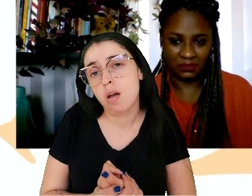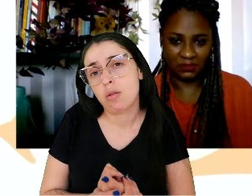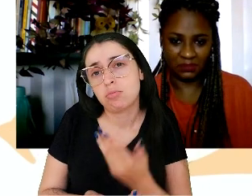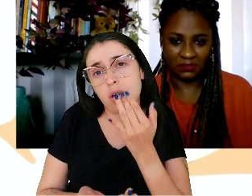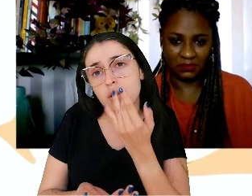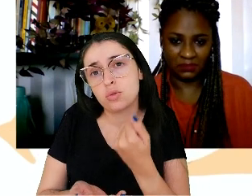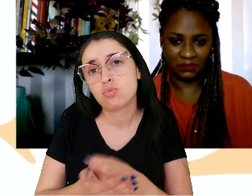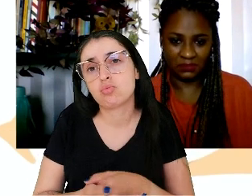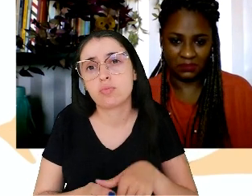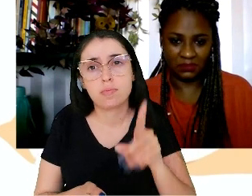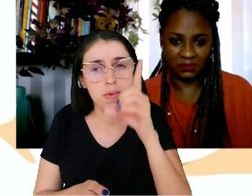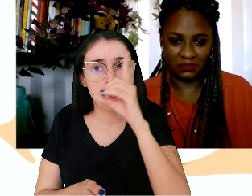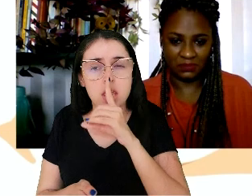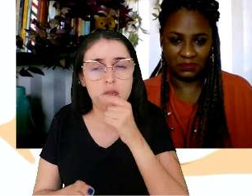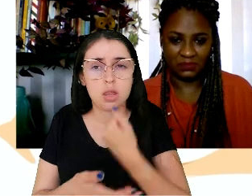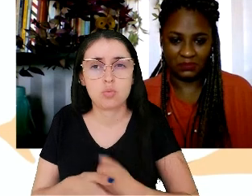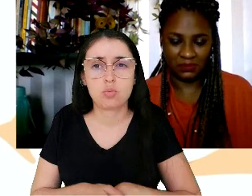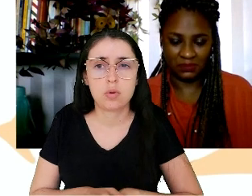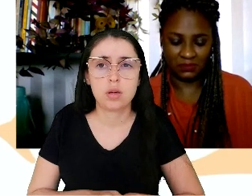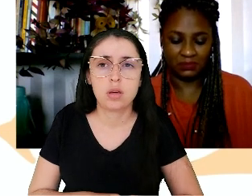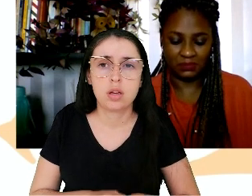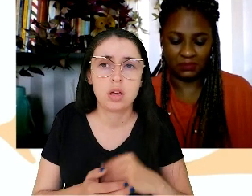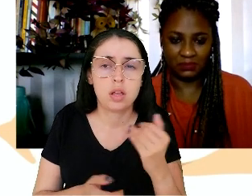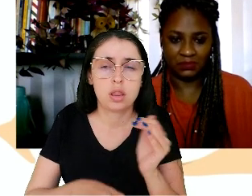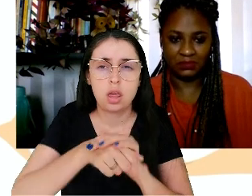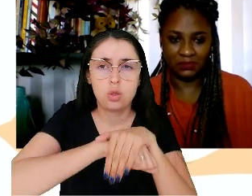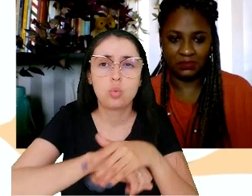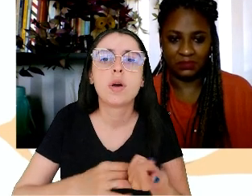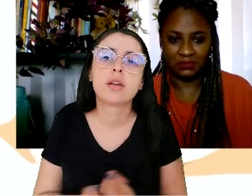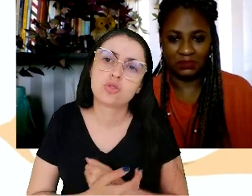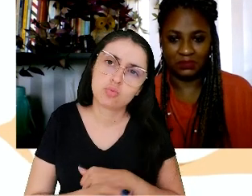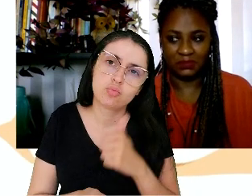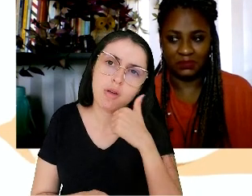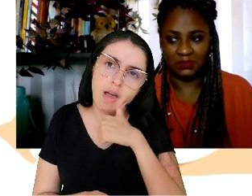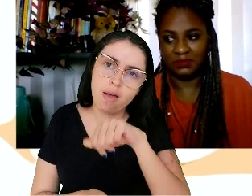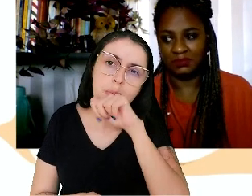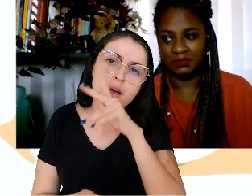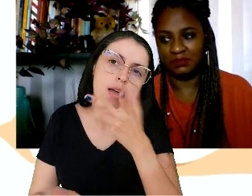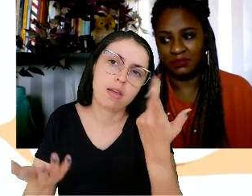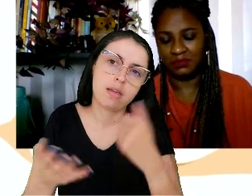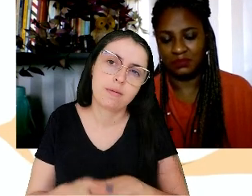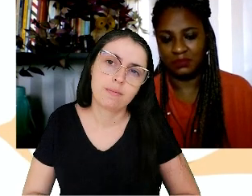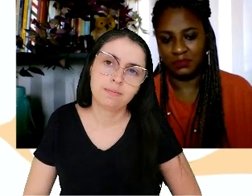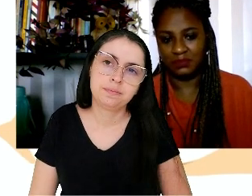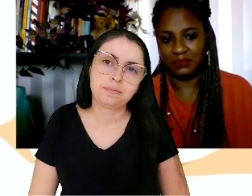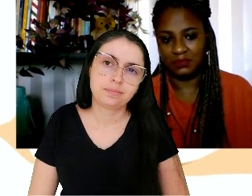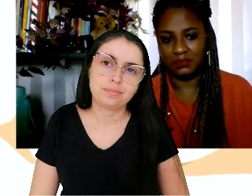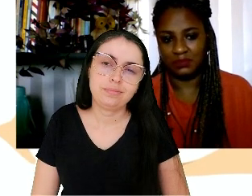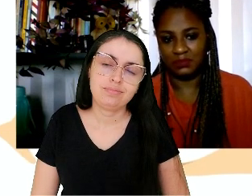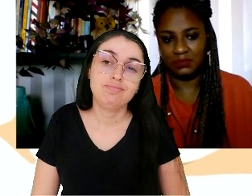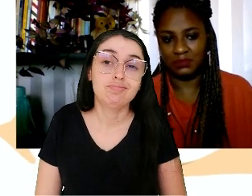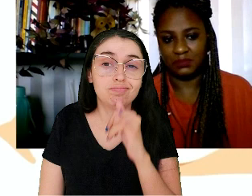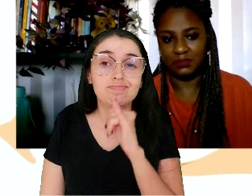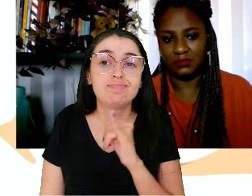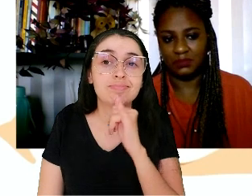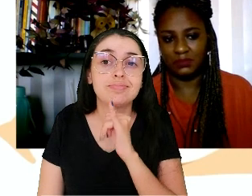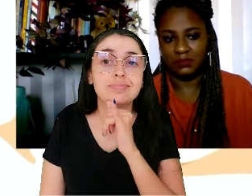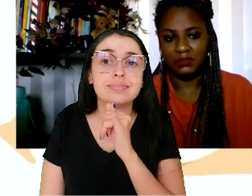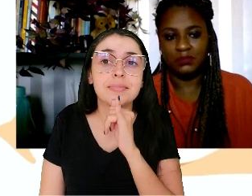preparou o jantar dele, que estava à disposição para nutri-lo, foi a mãe. Então, é mais um